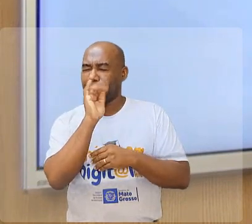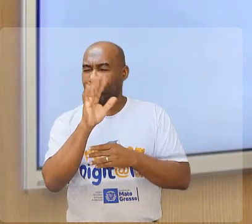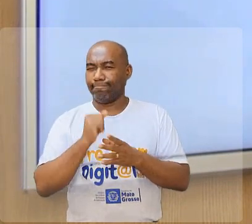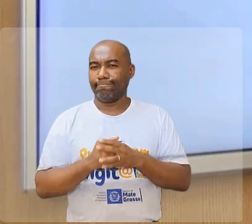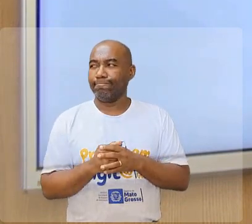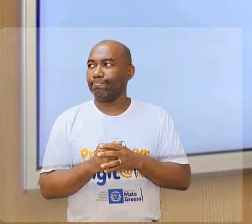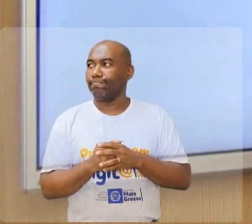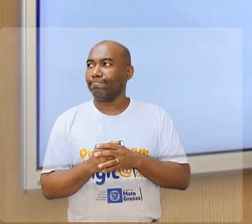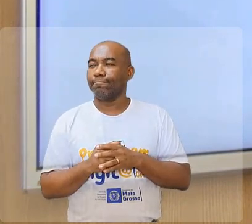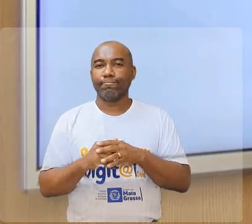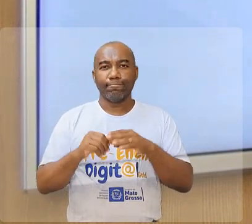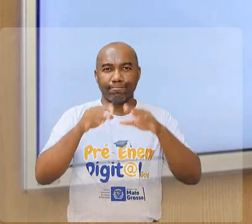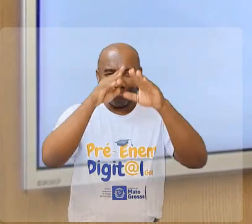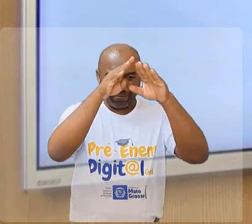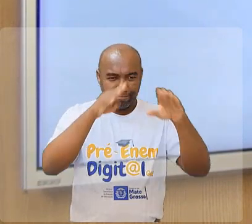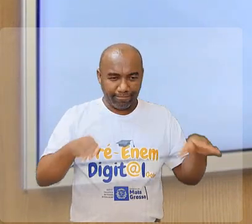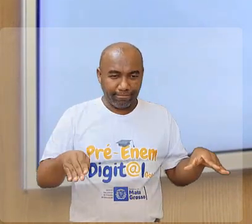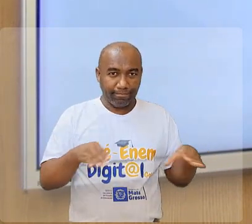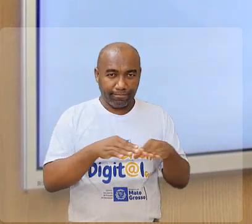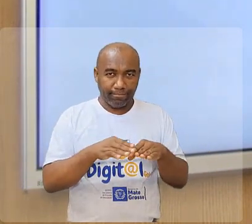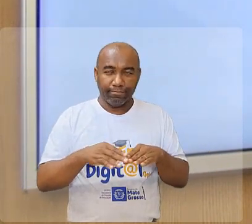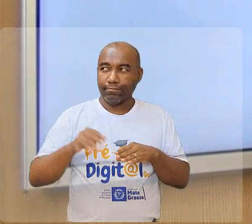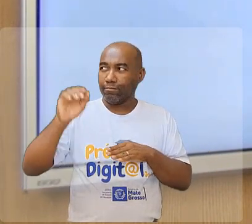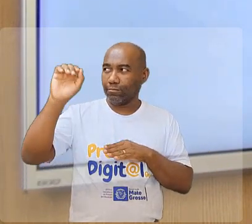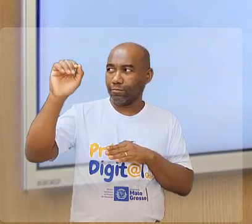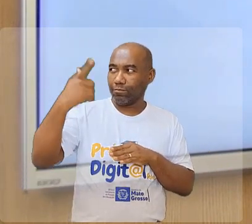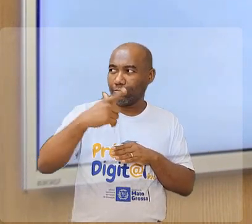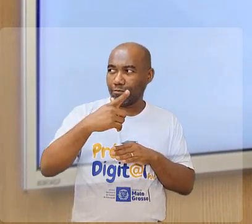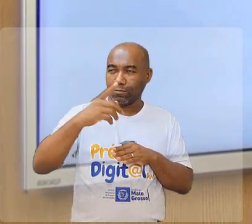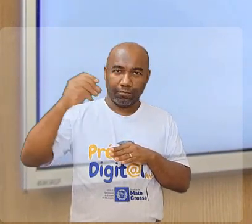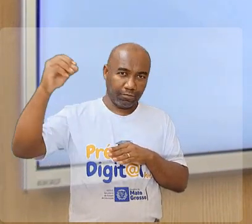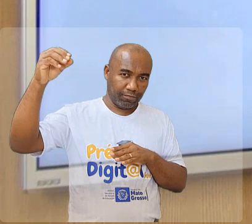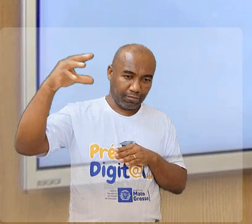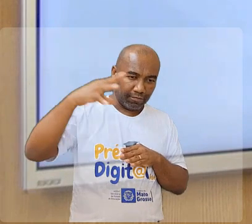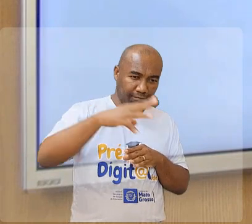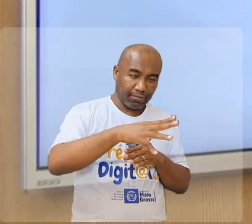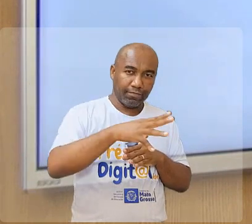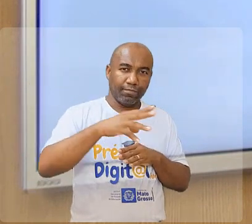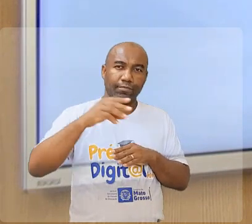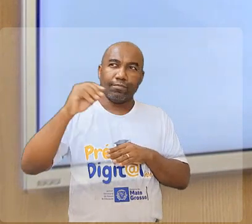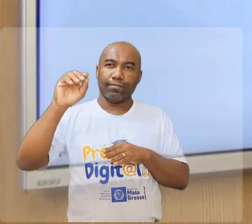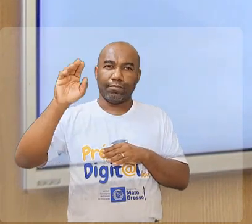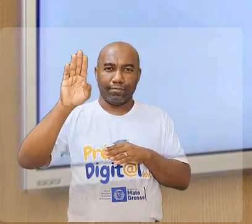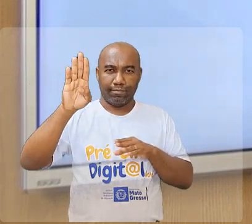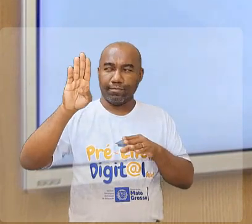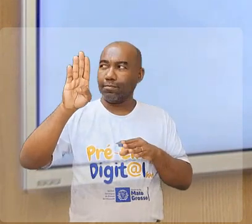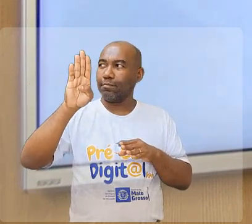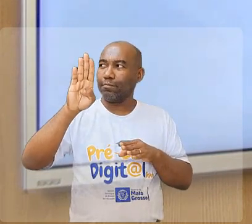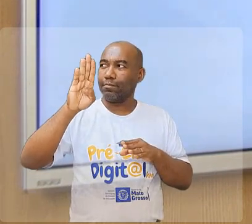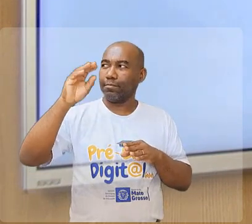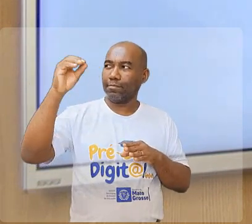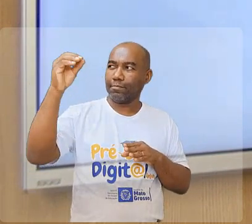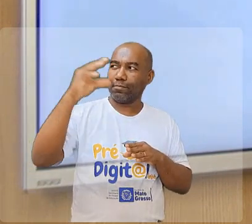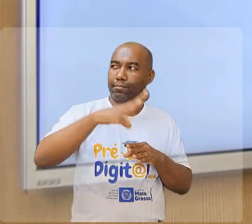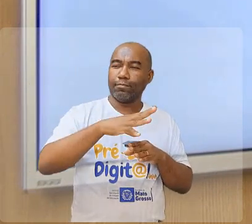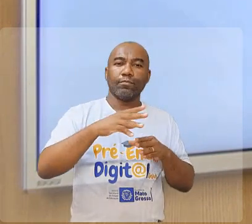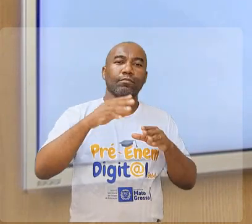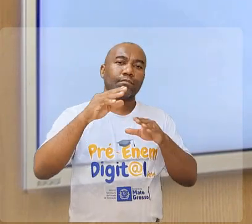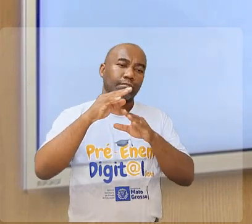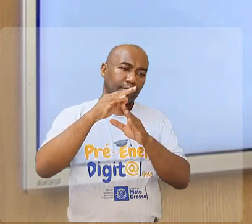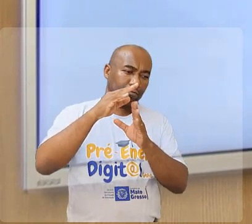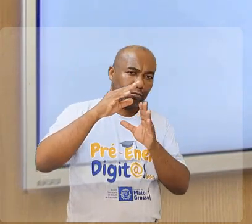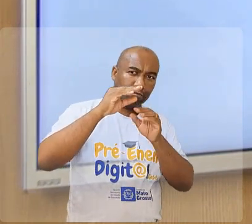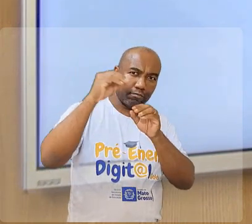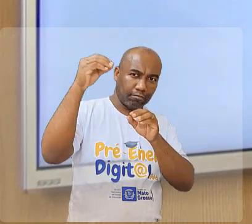o sol batendo no telhado da casa quando ele bate no telhado que a medida é bebê aonde ele faz sombra